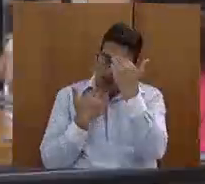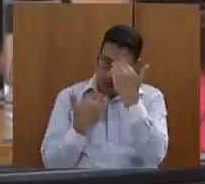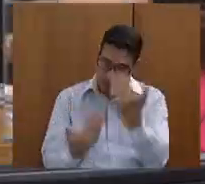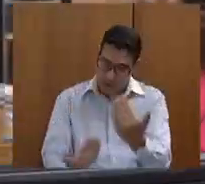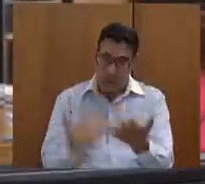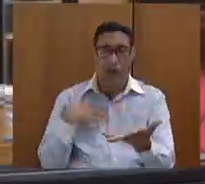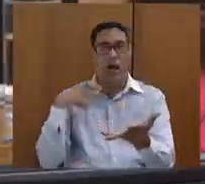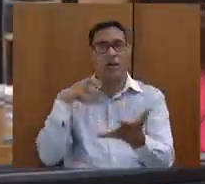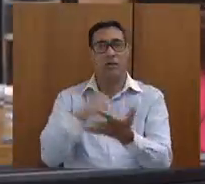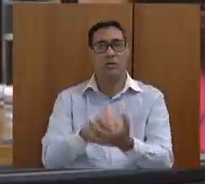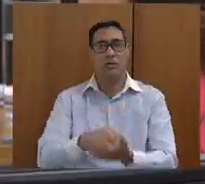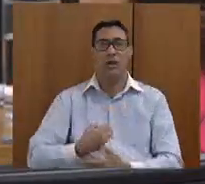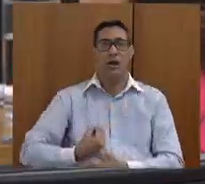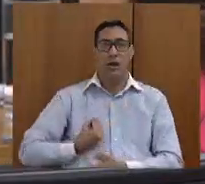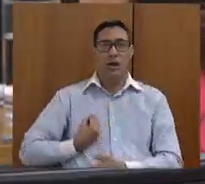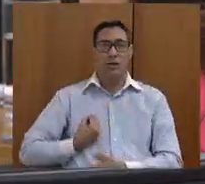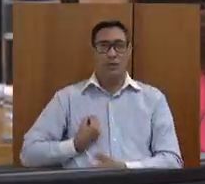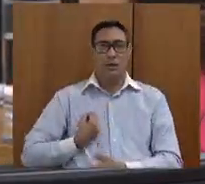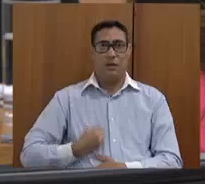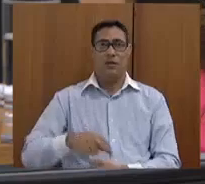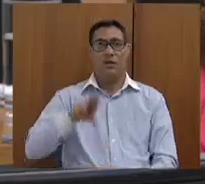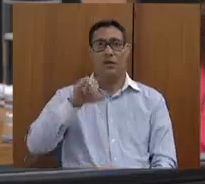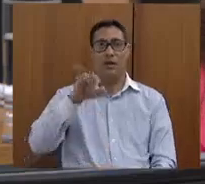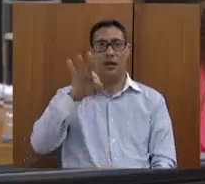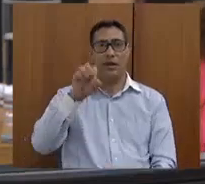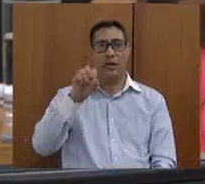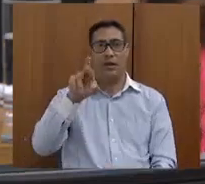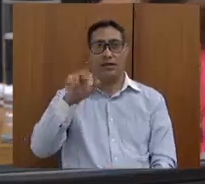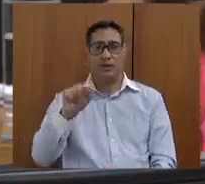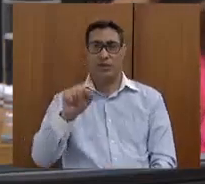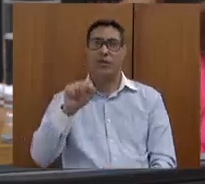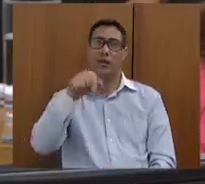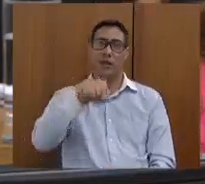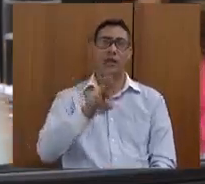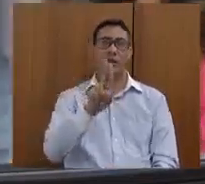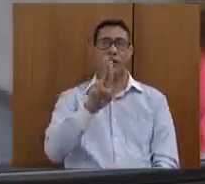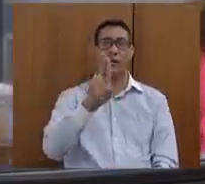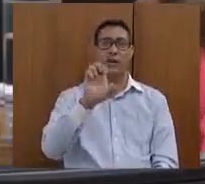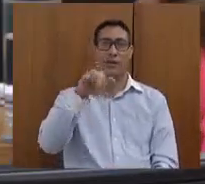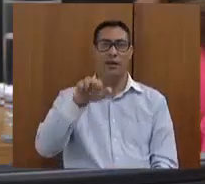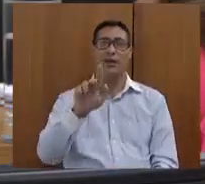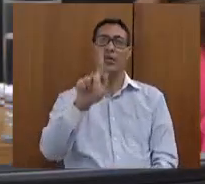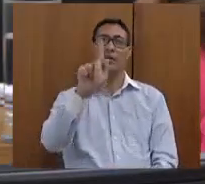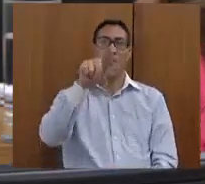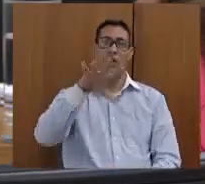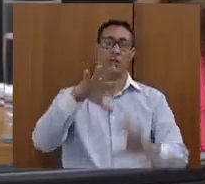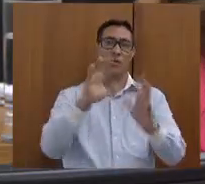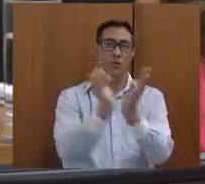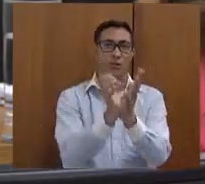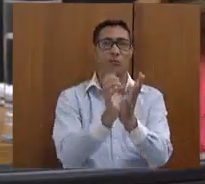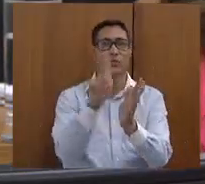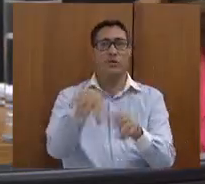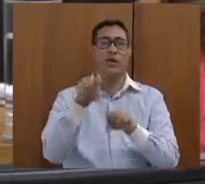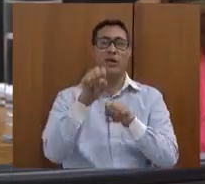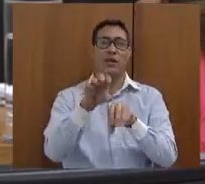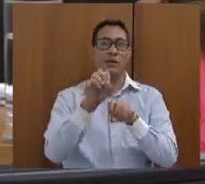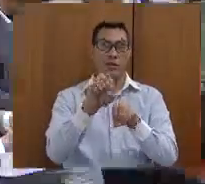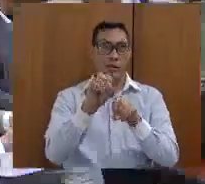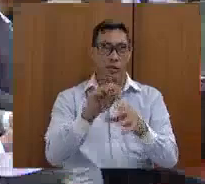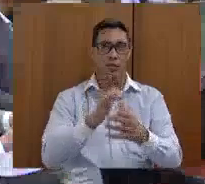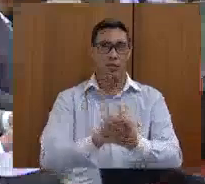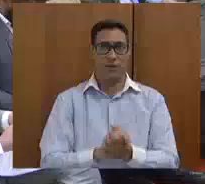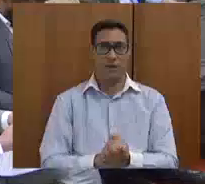a presença da nossa querida reitora da UEMG que já é uma parceira né na comissão de Educação Ciência e Tecnologia